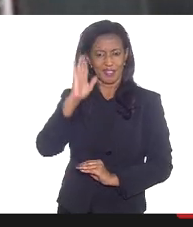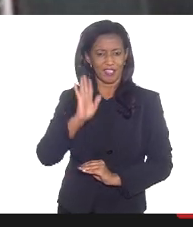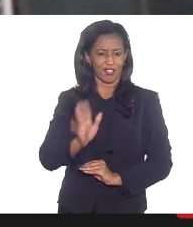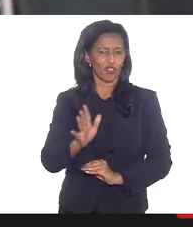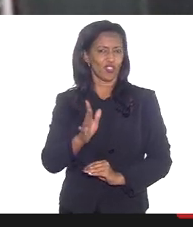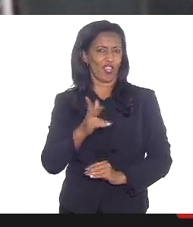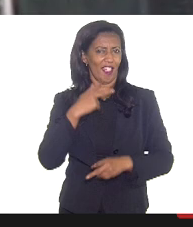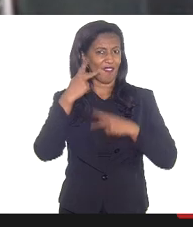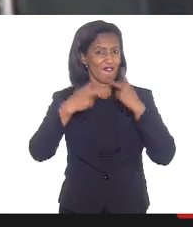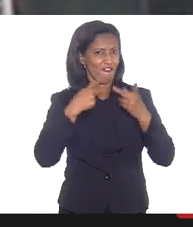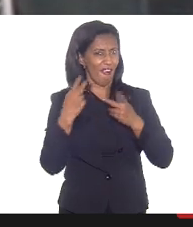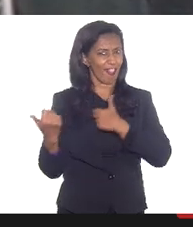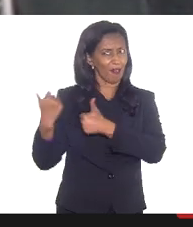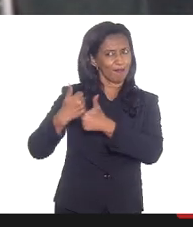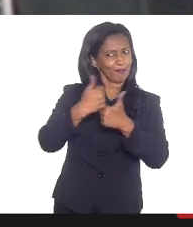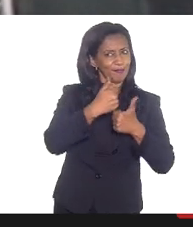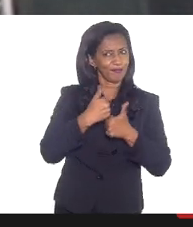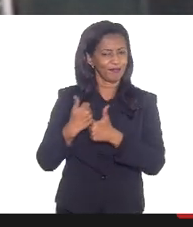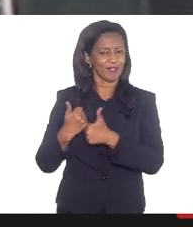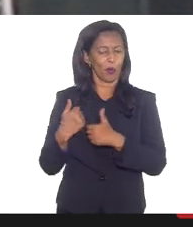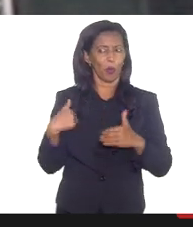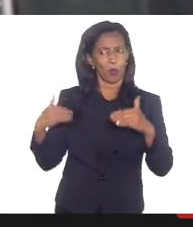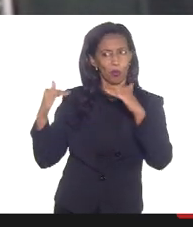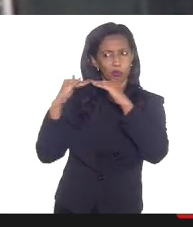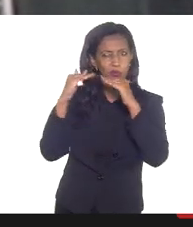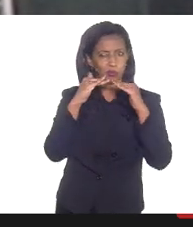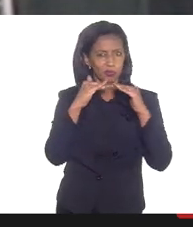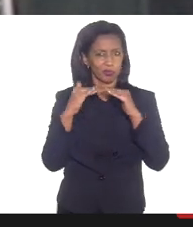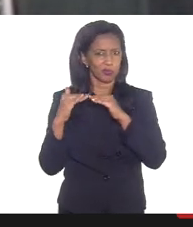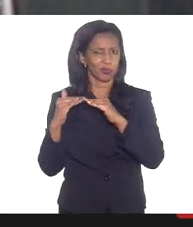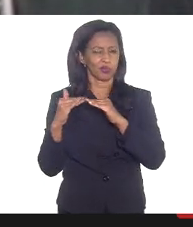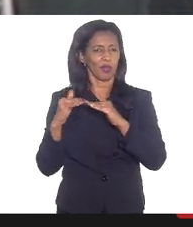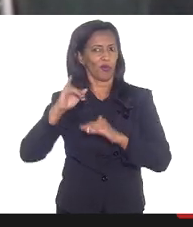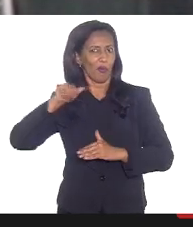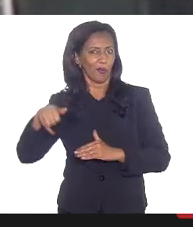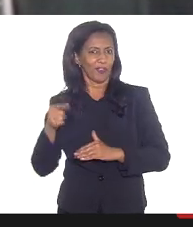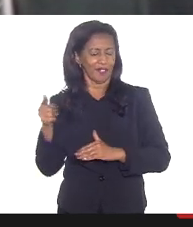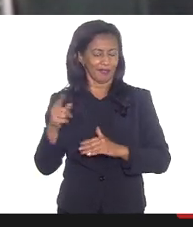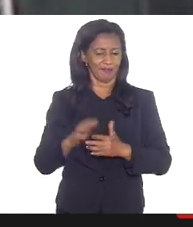algumas falas, e como o tempo é curto, vou otimizar.